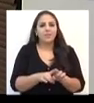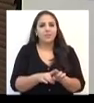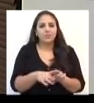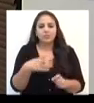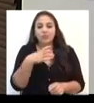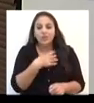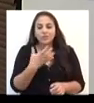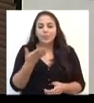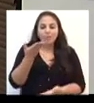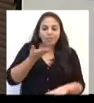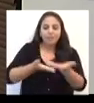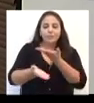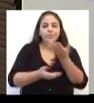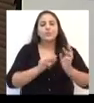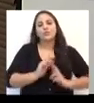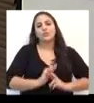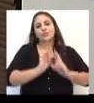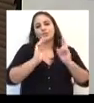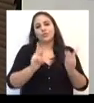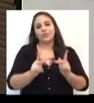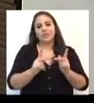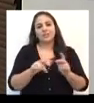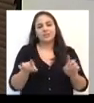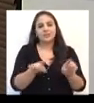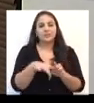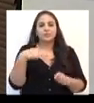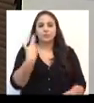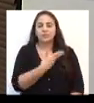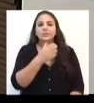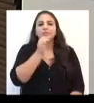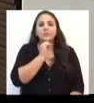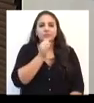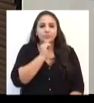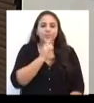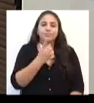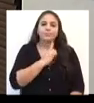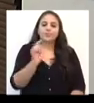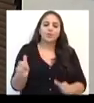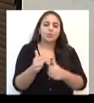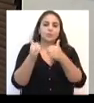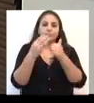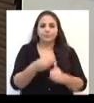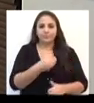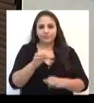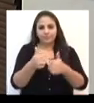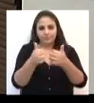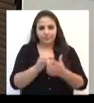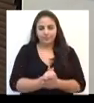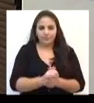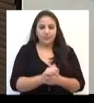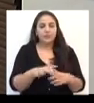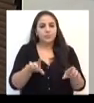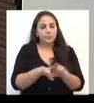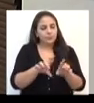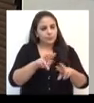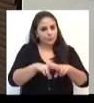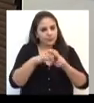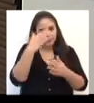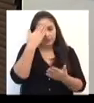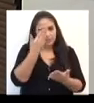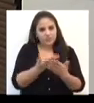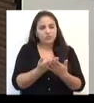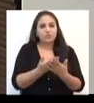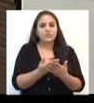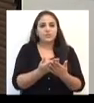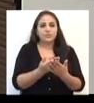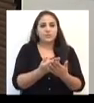um atendimento diferenciado para que o nosso idoso tenha uma qualidade de vida melhor. Então eu acredito que com